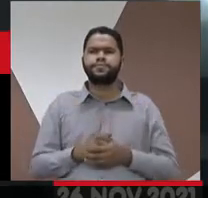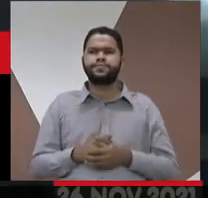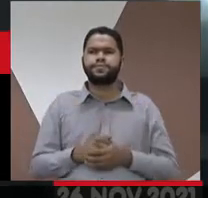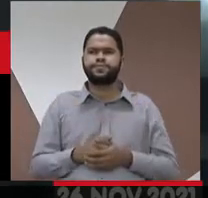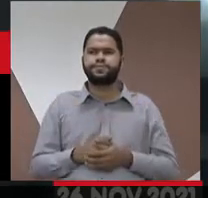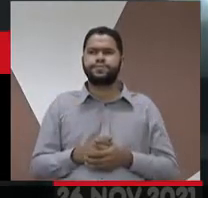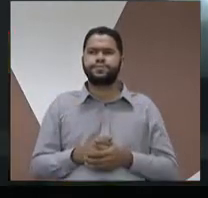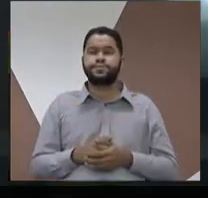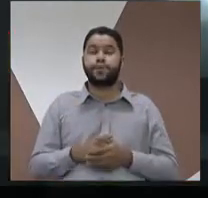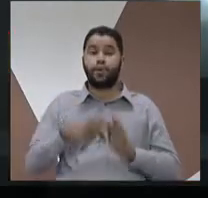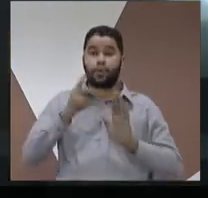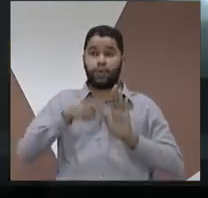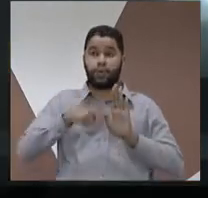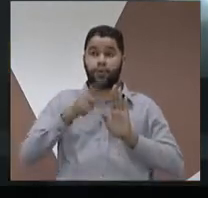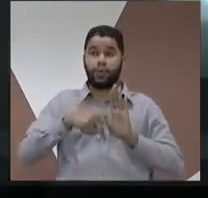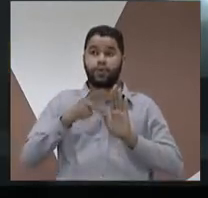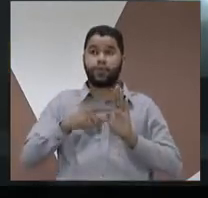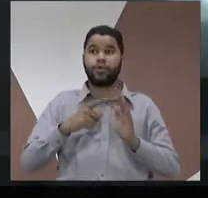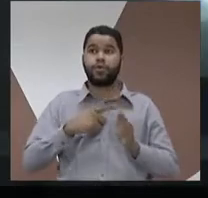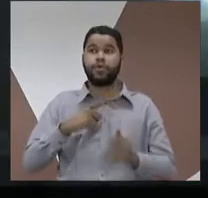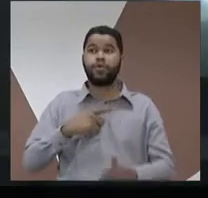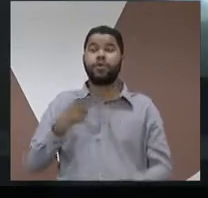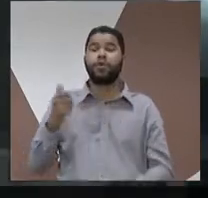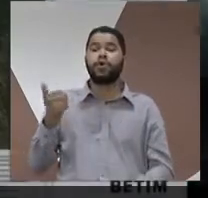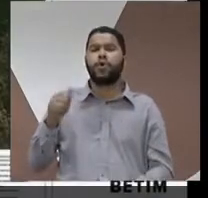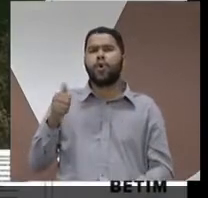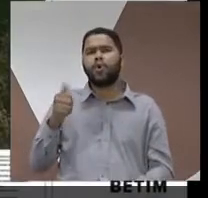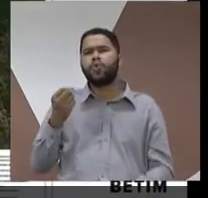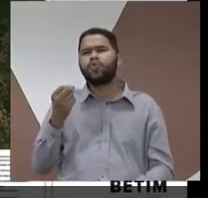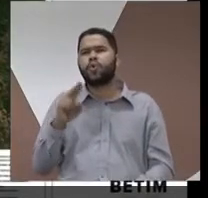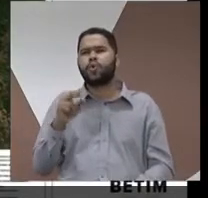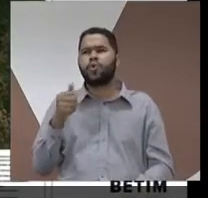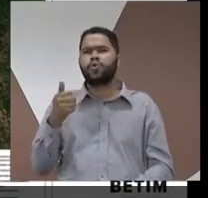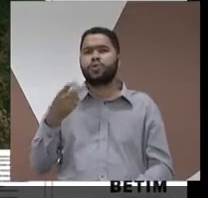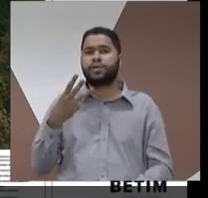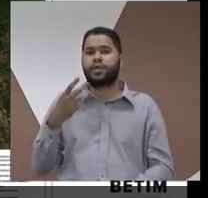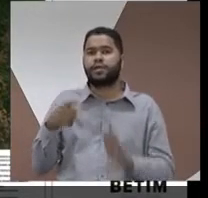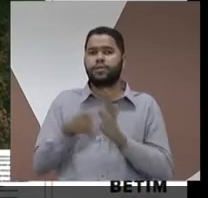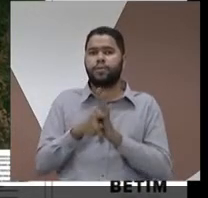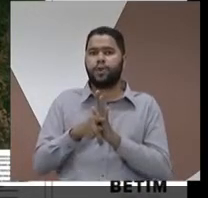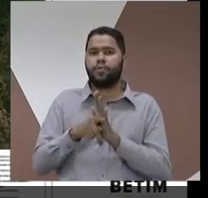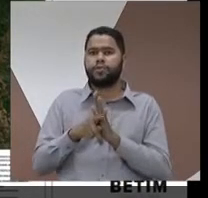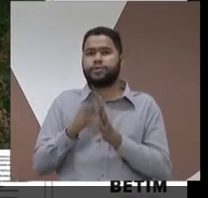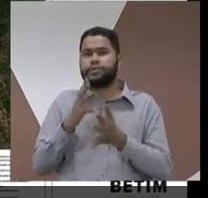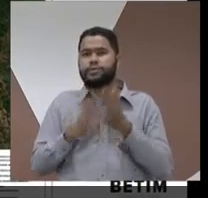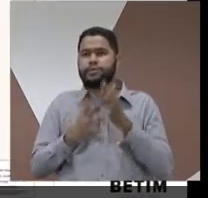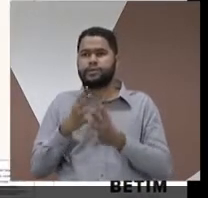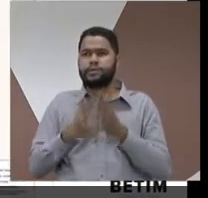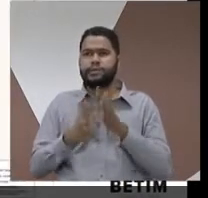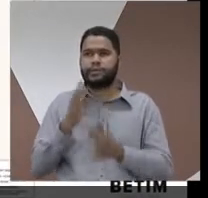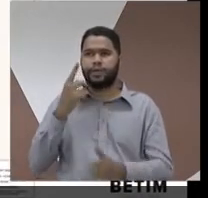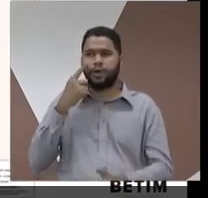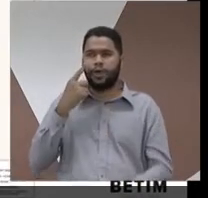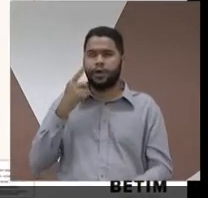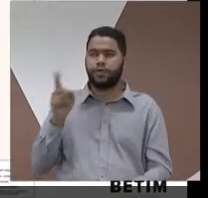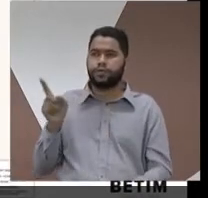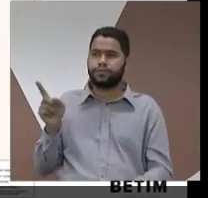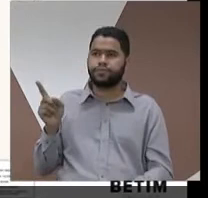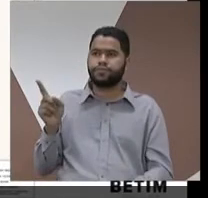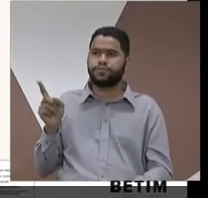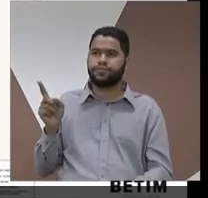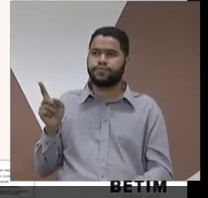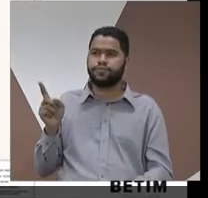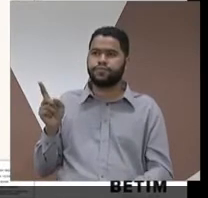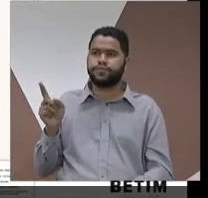alegaram que o nosso projeto tem 11 ou 13 pontos de interferência. Vai na lâmina das interferências.